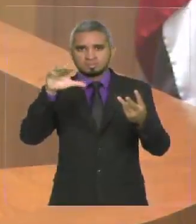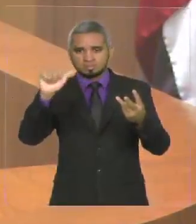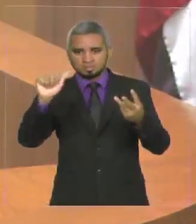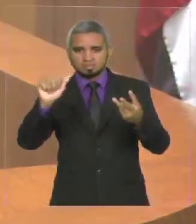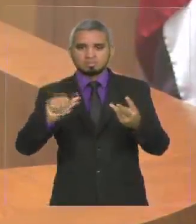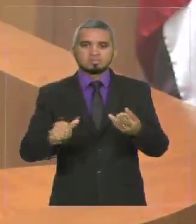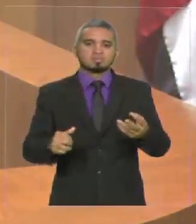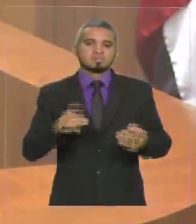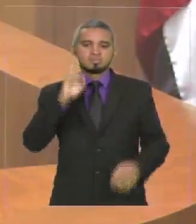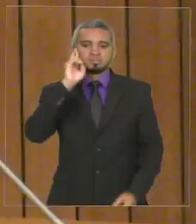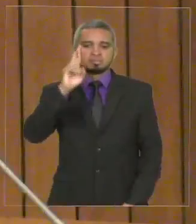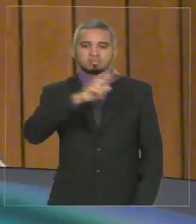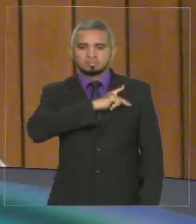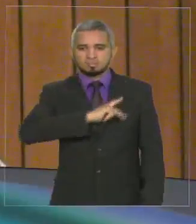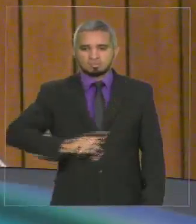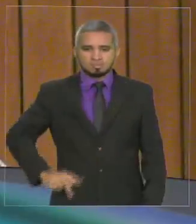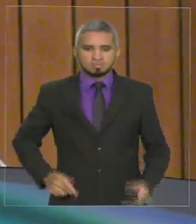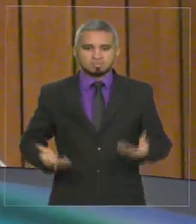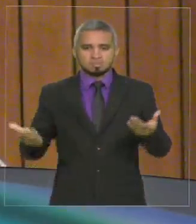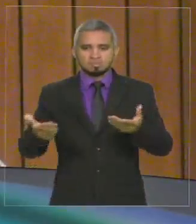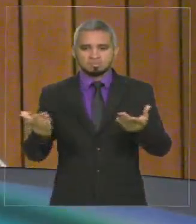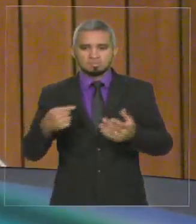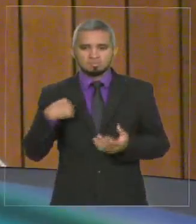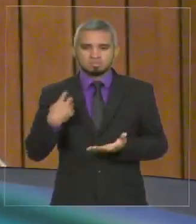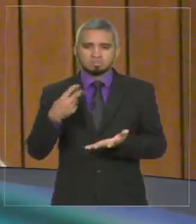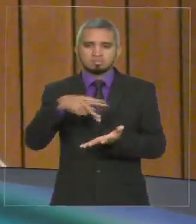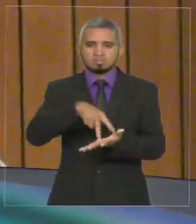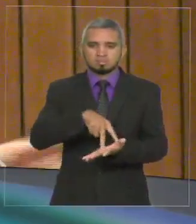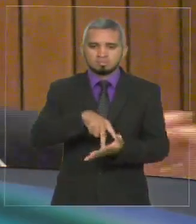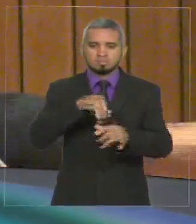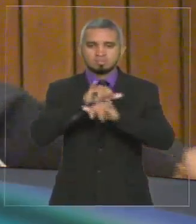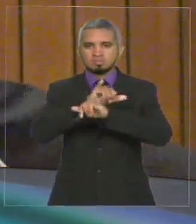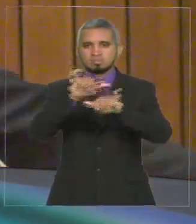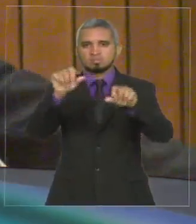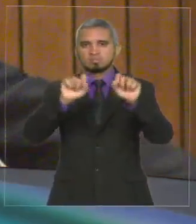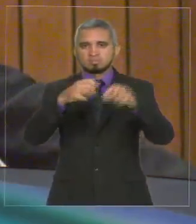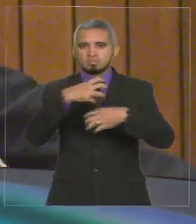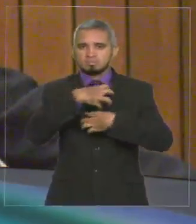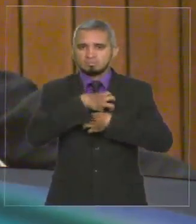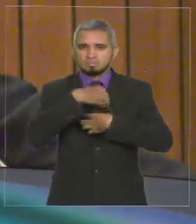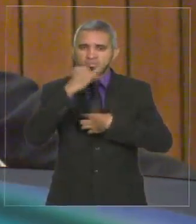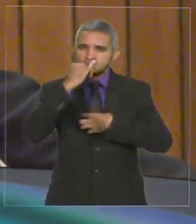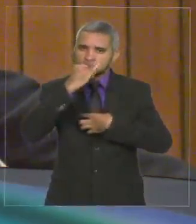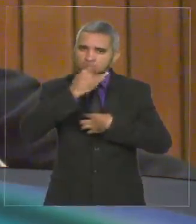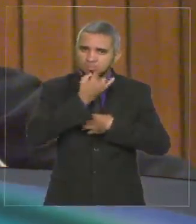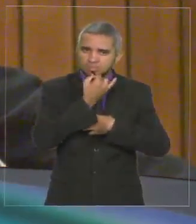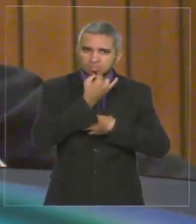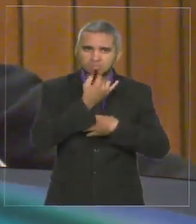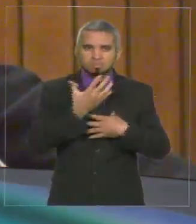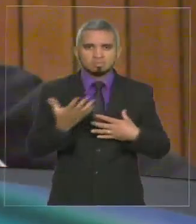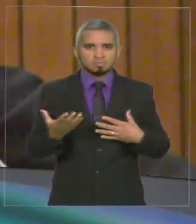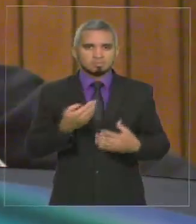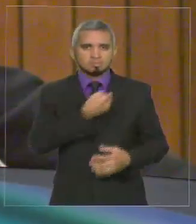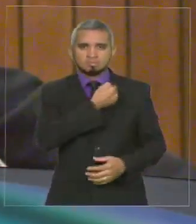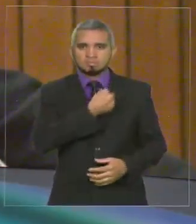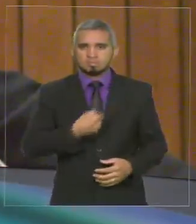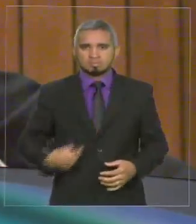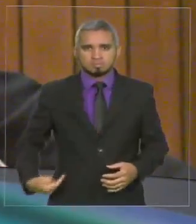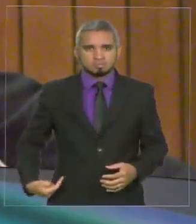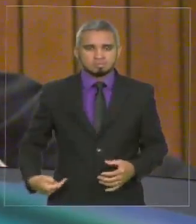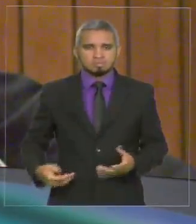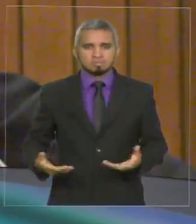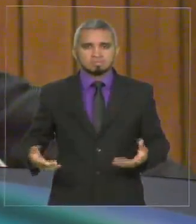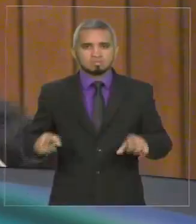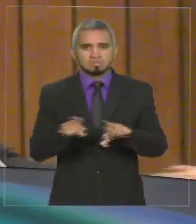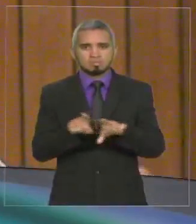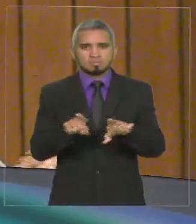neste momento, falar da minha decepção, que não é nenhuma surpresa, com relação ao governo e com relação